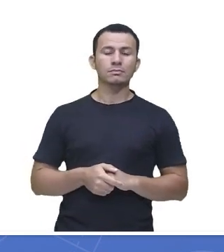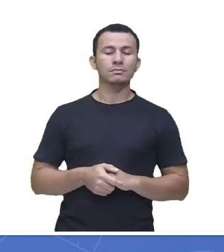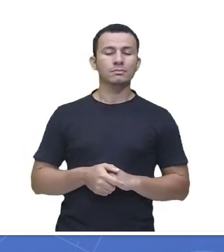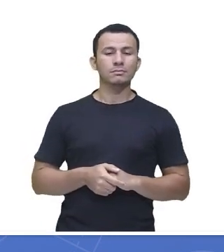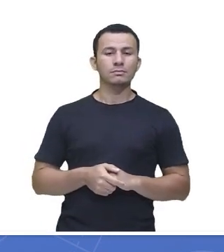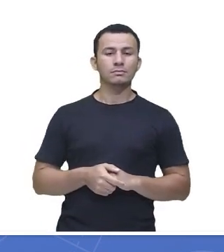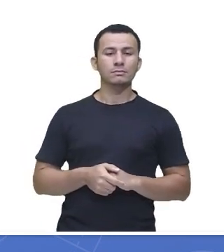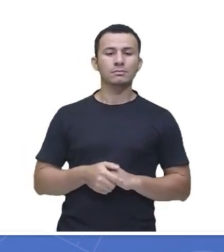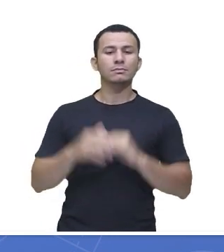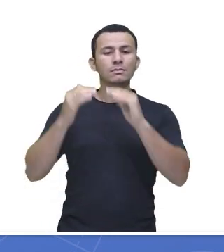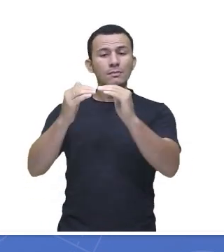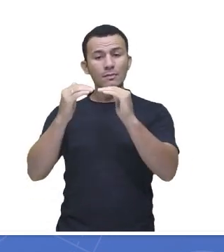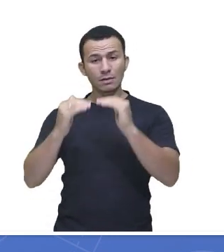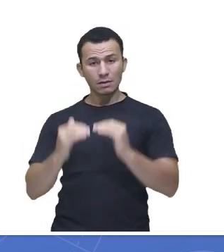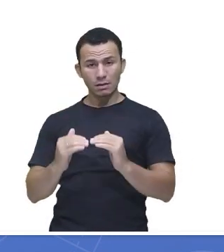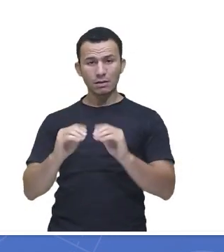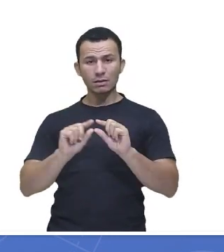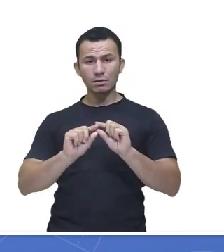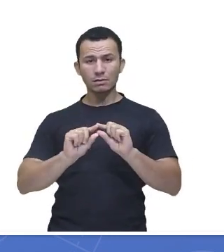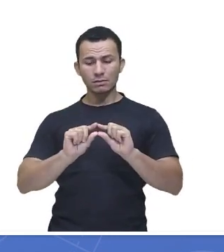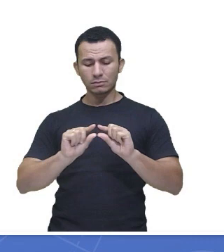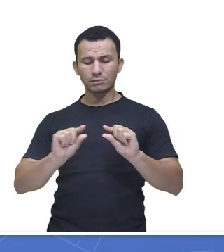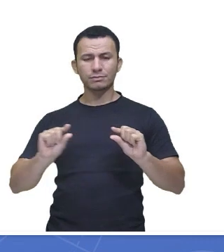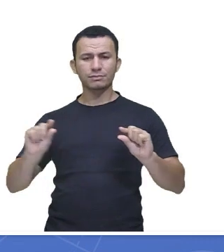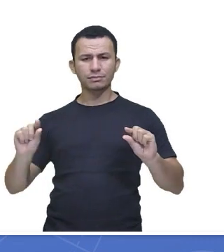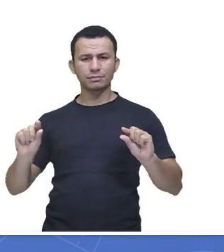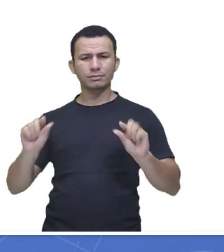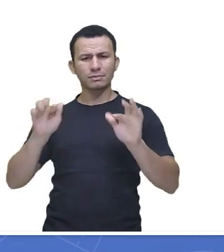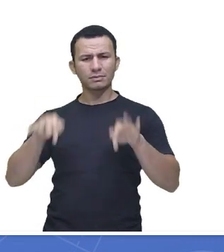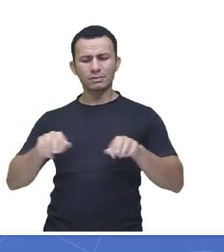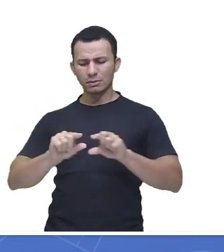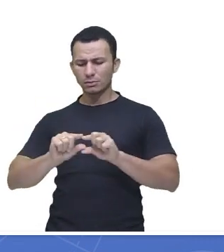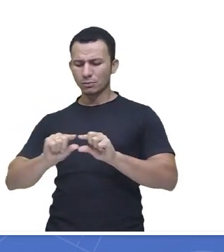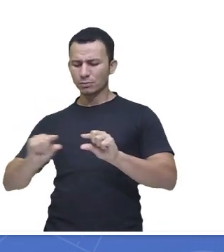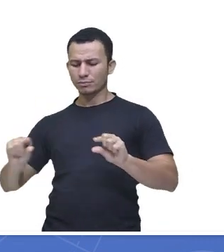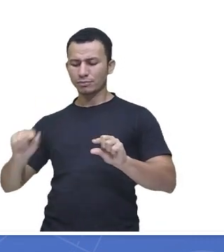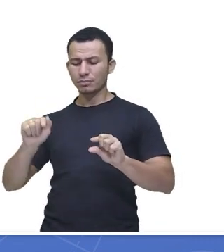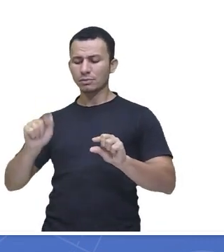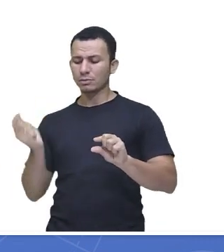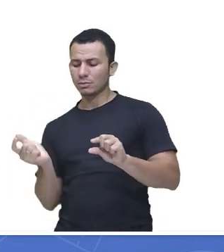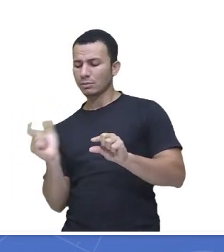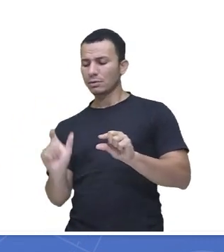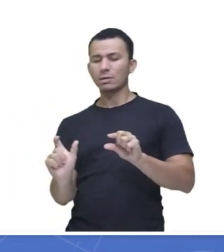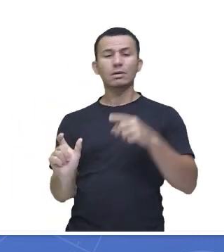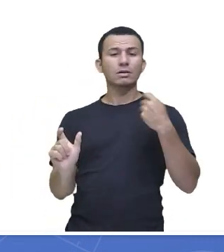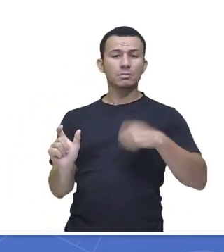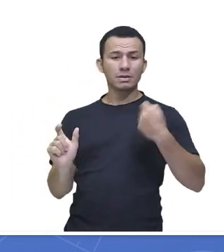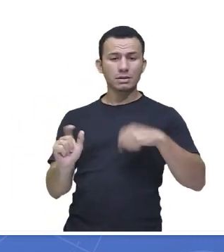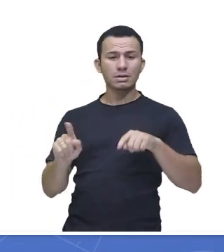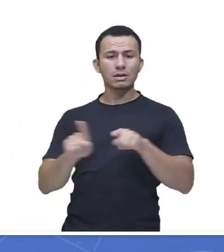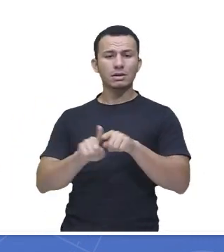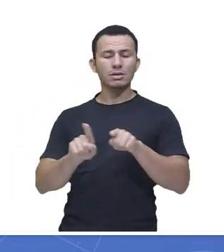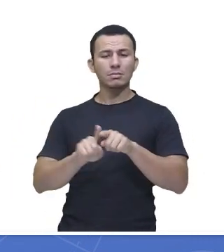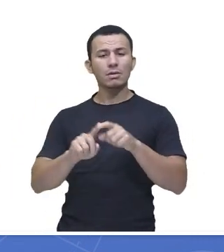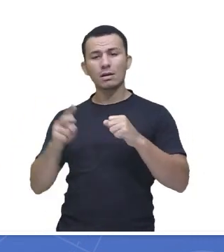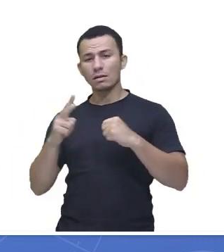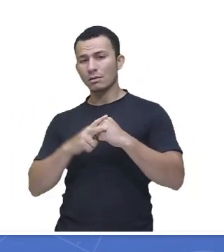na sequência, lá no final, a gente vai precisar complementar esta forma verbal,